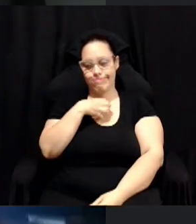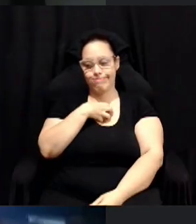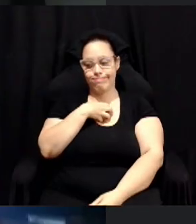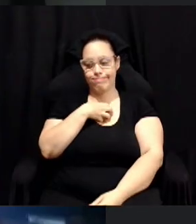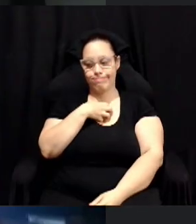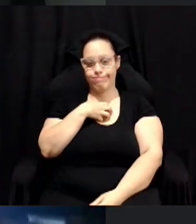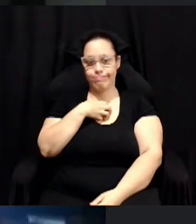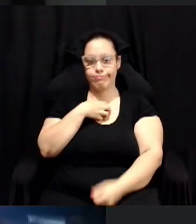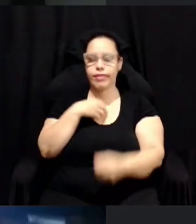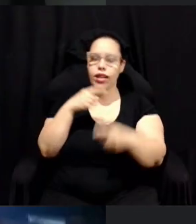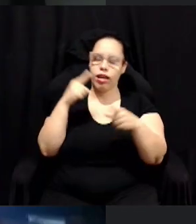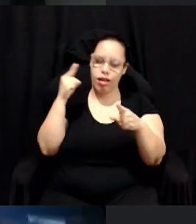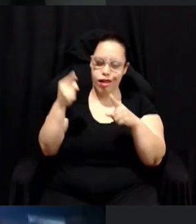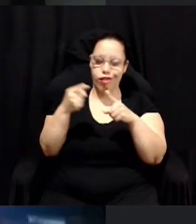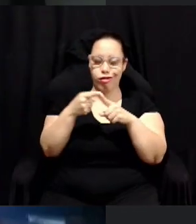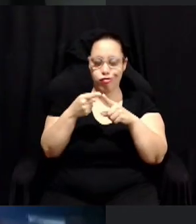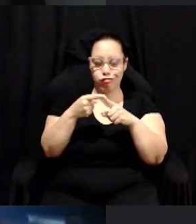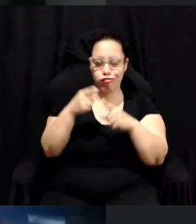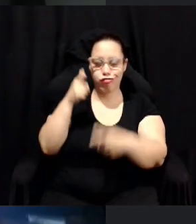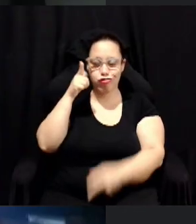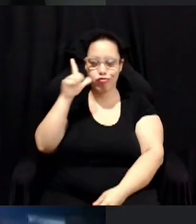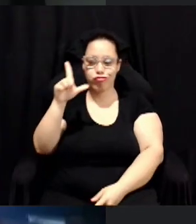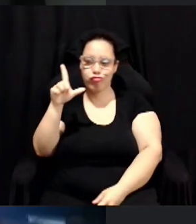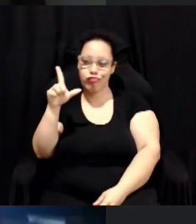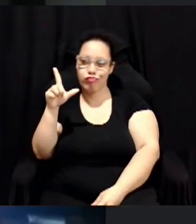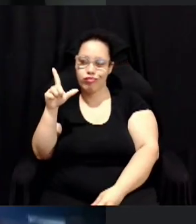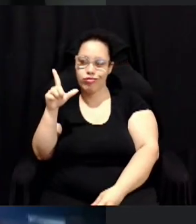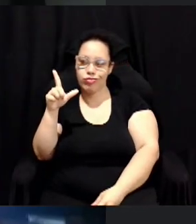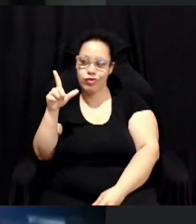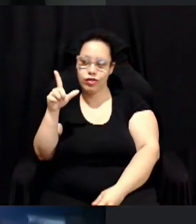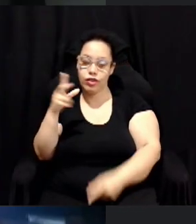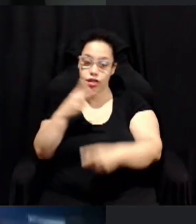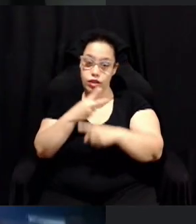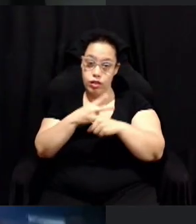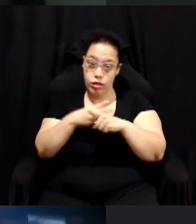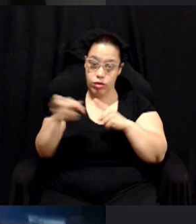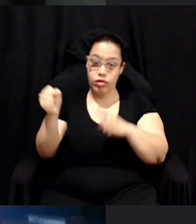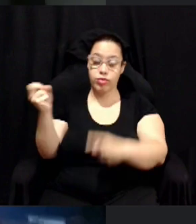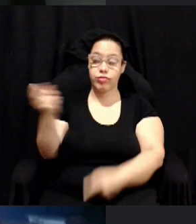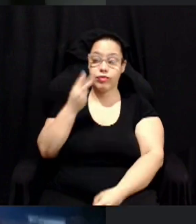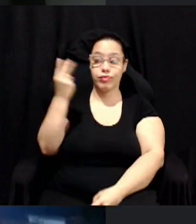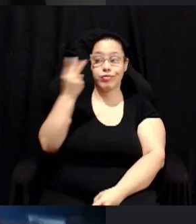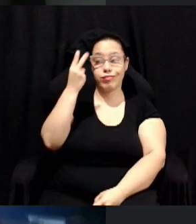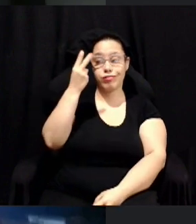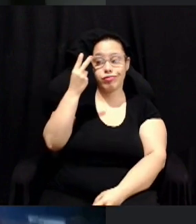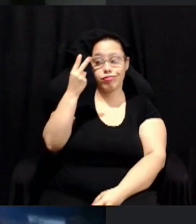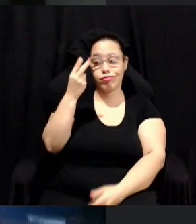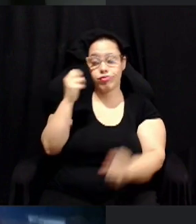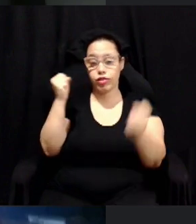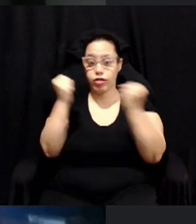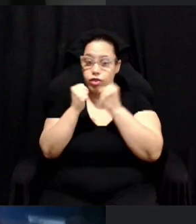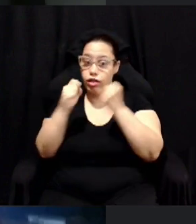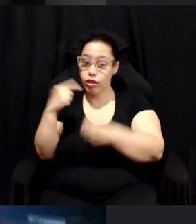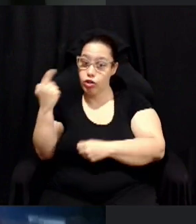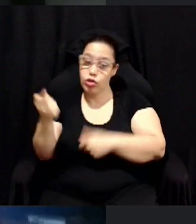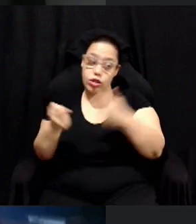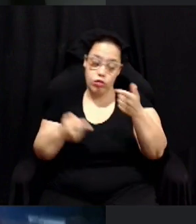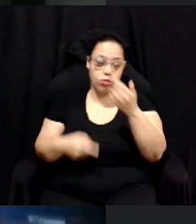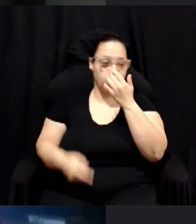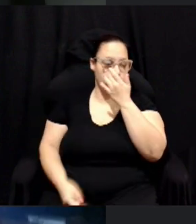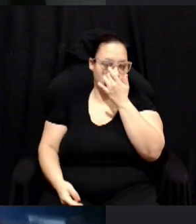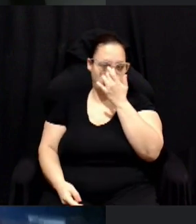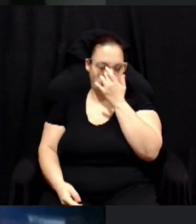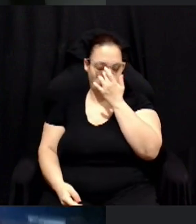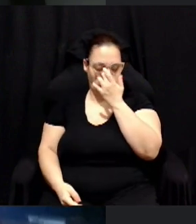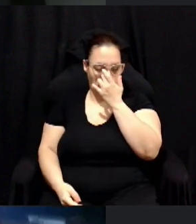sonhos diariamente. Se isso não for prejudicar a sua integridade física nem de outra pessoa, eu sugiro